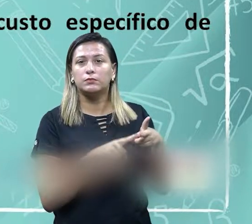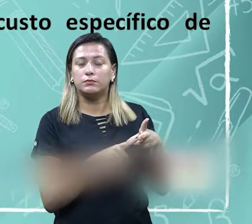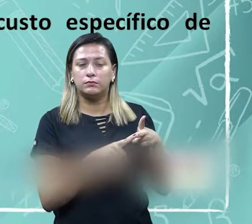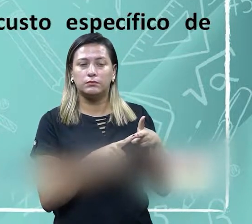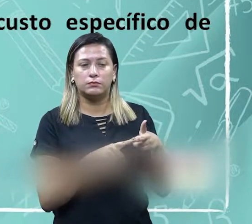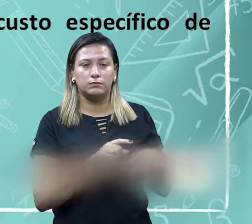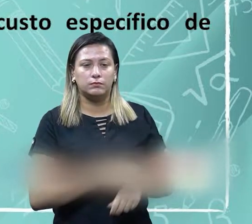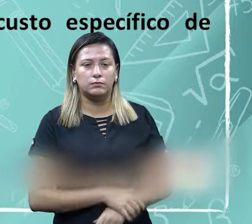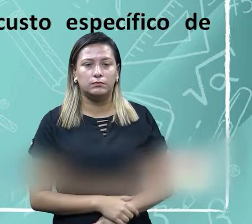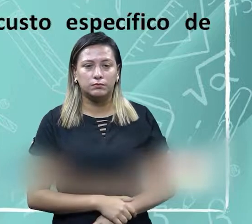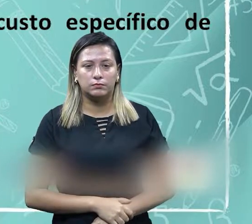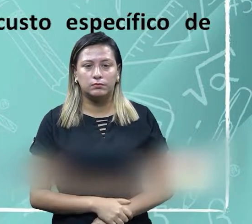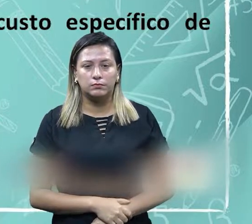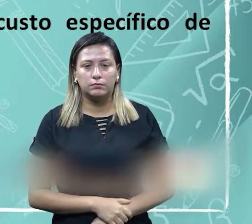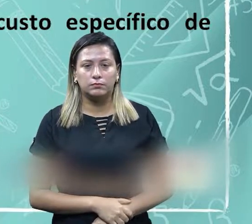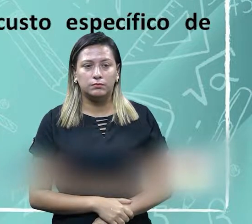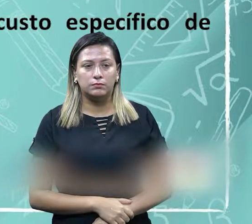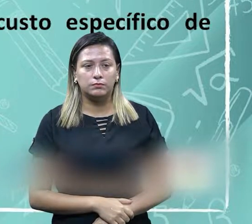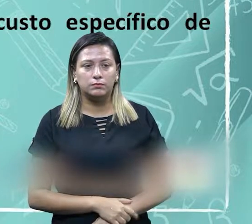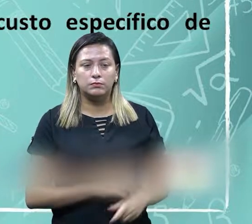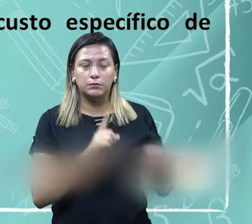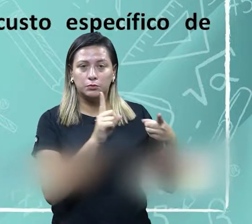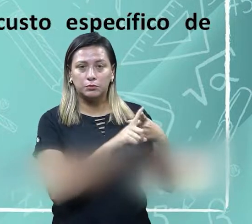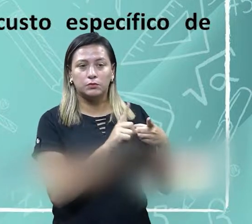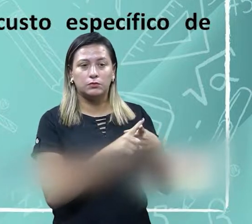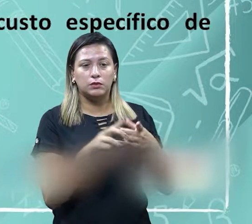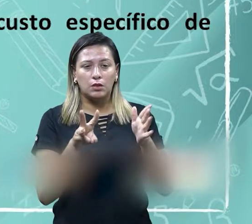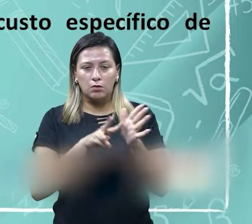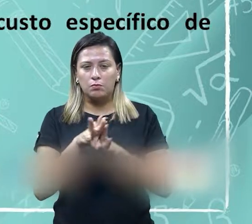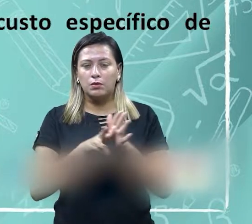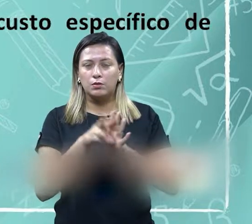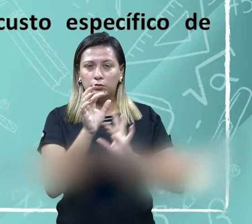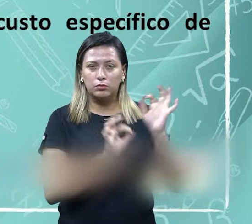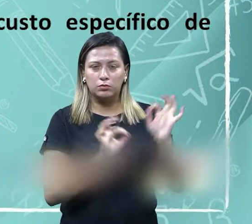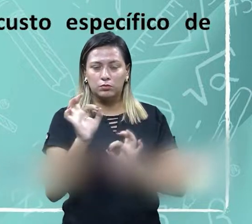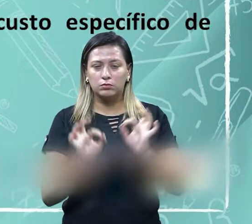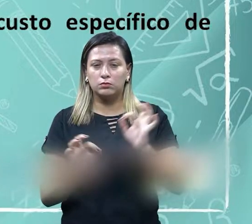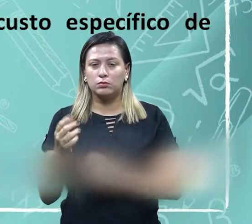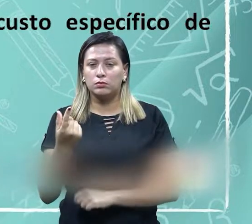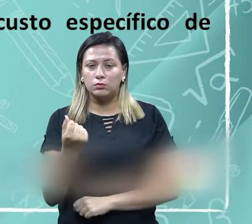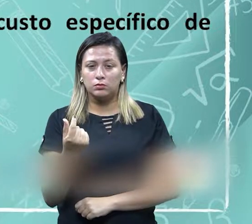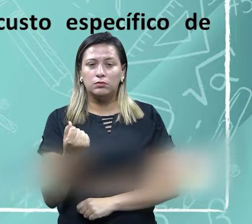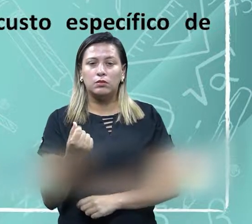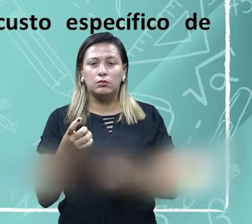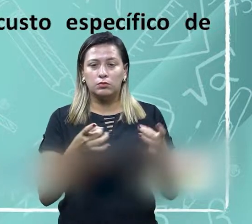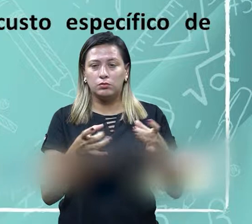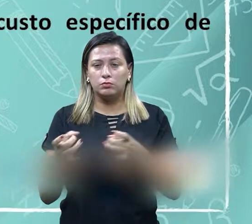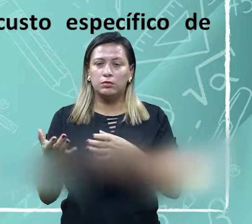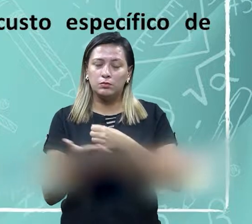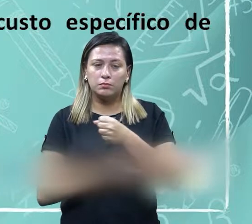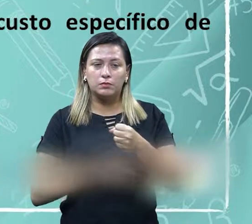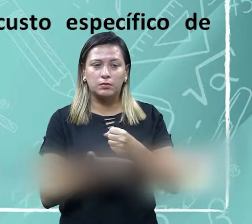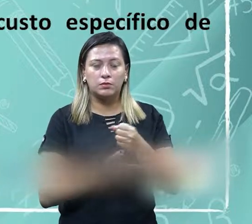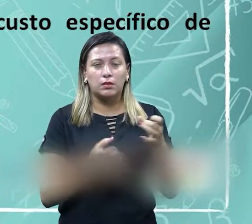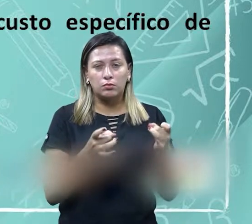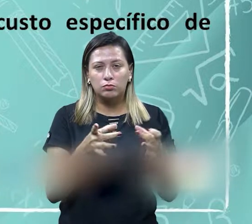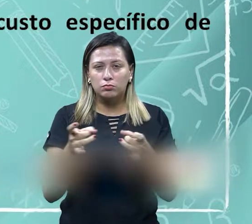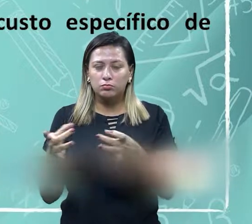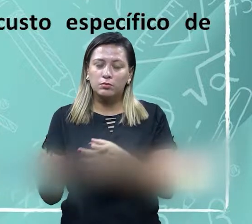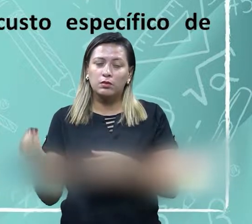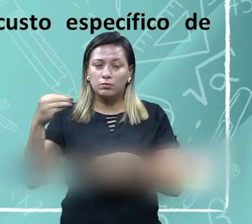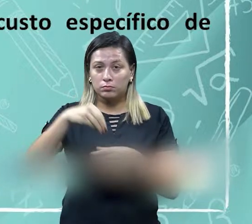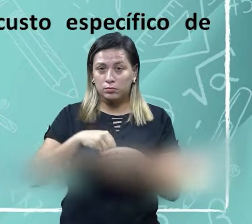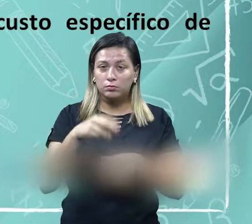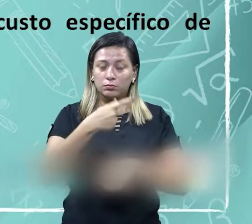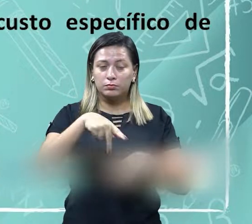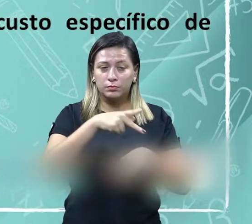enxergam a negociação. Primeiro, é o método de formação de preço de venda baseado no mercado interno. Quando se